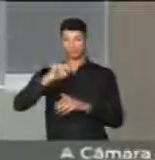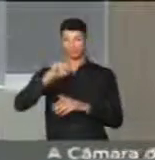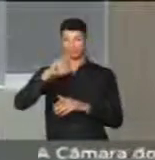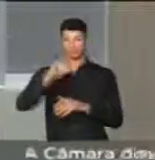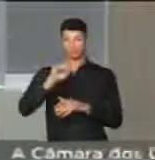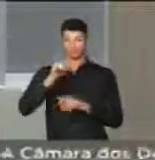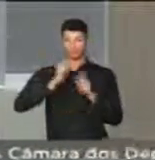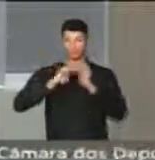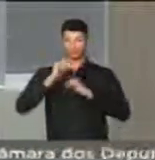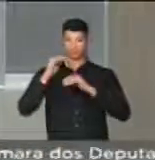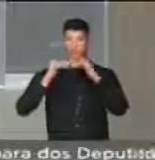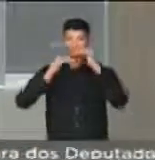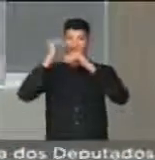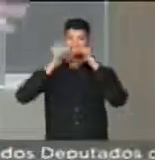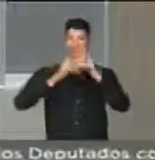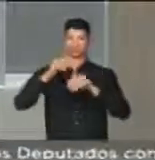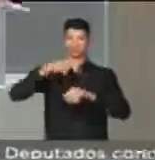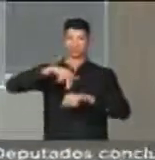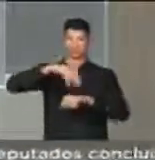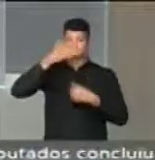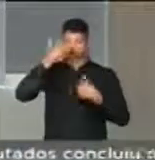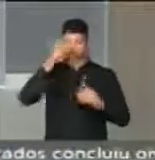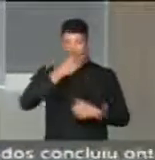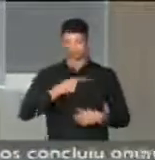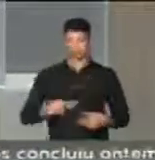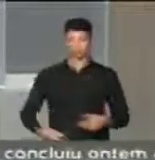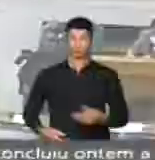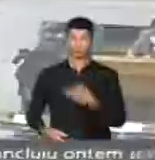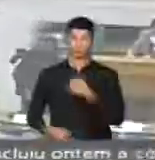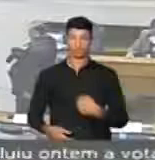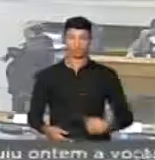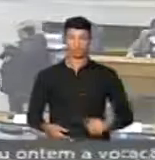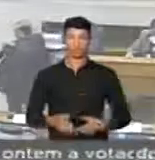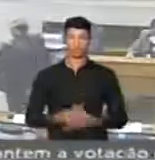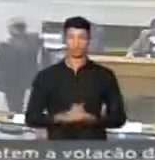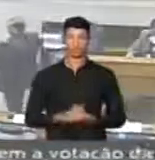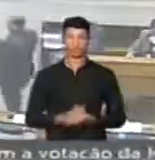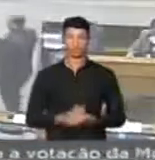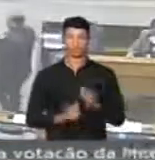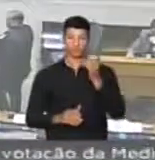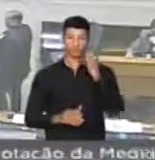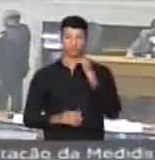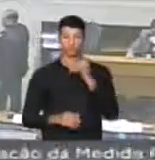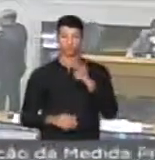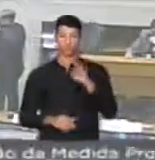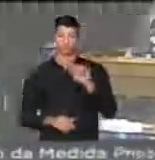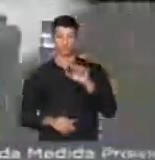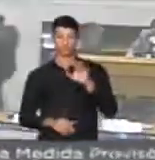macroeconômicos para o desenvolvimento de uma nação. Obrigado, senhor presidente. Deputado Bacelar, pelo presidente.